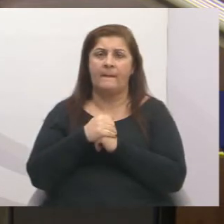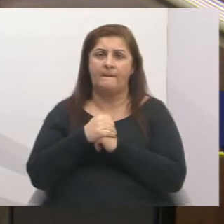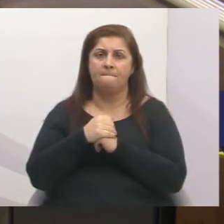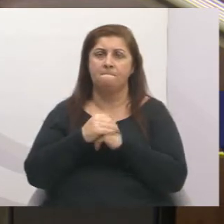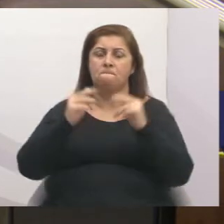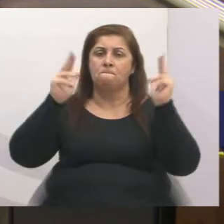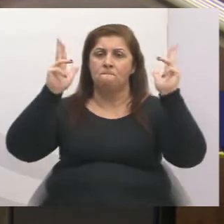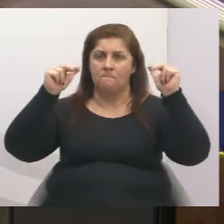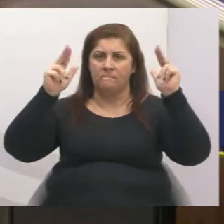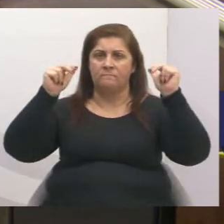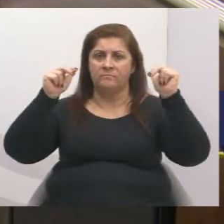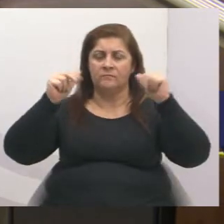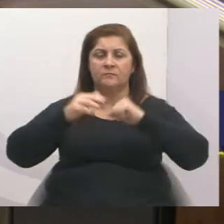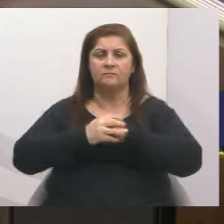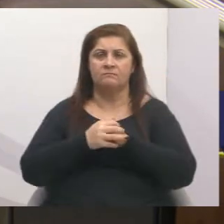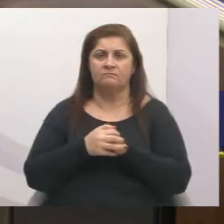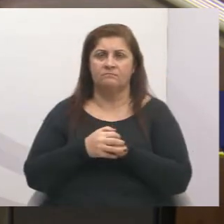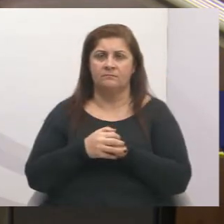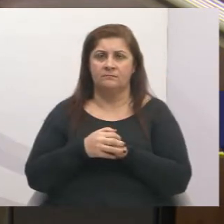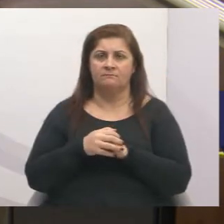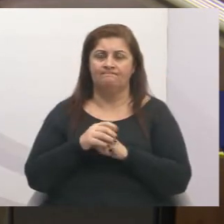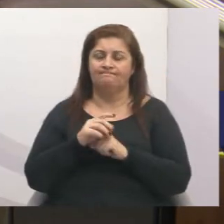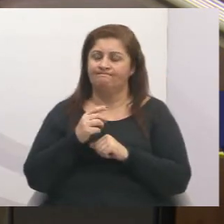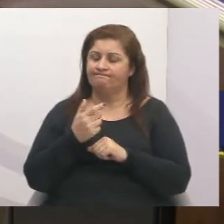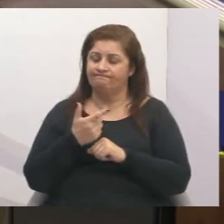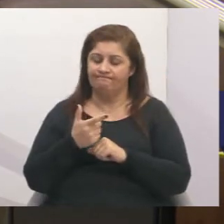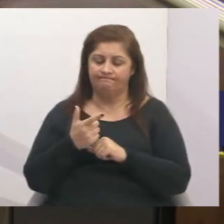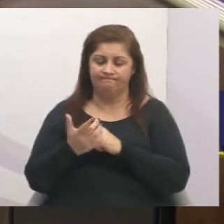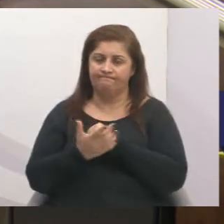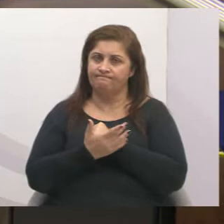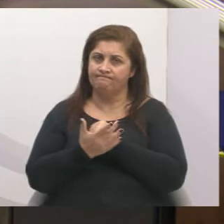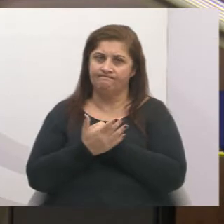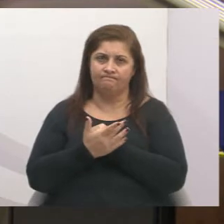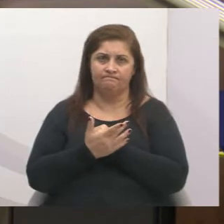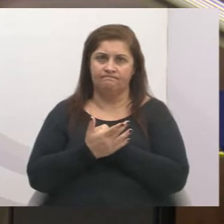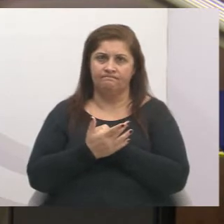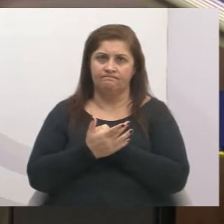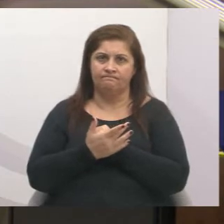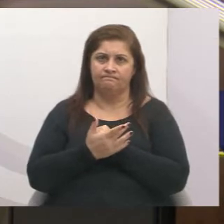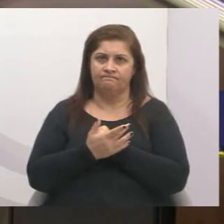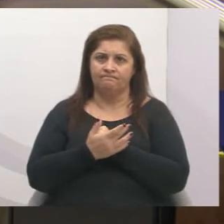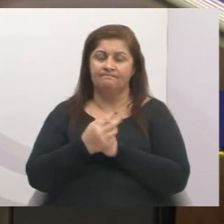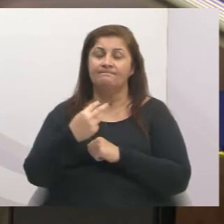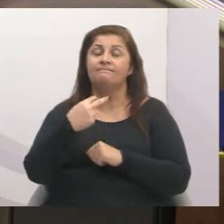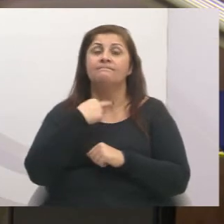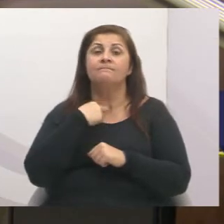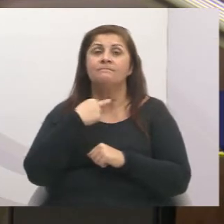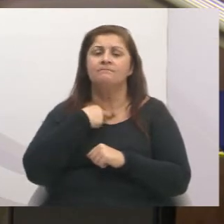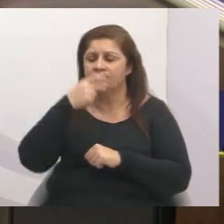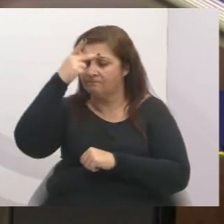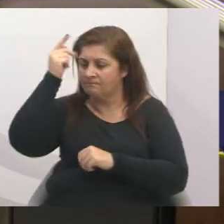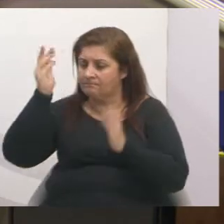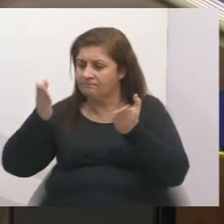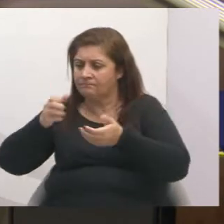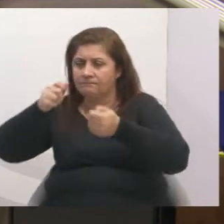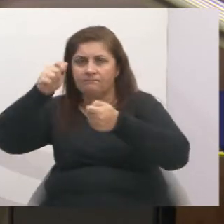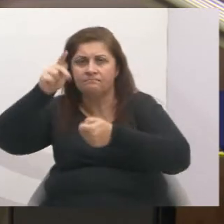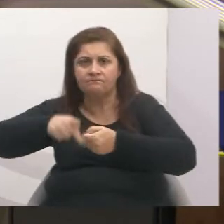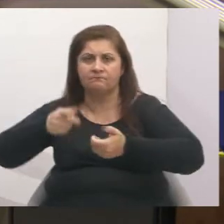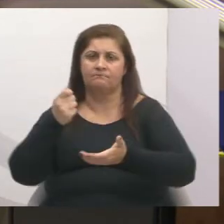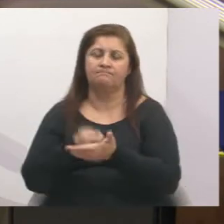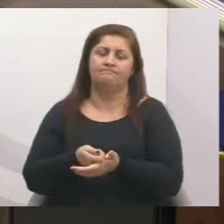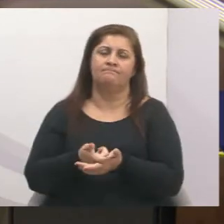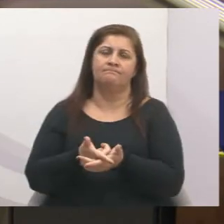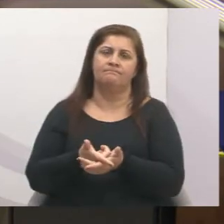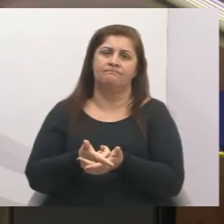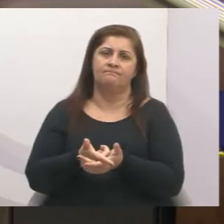tema que foi tratado aqui não foi atendido, que é nem pensar em contribuição para inativo. Vai continuar